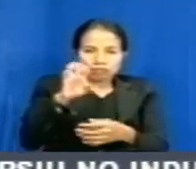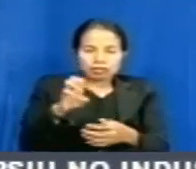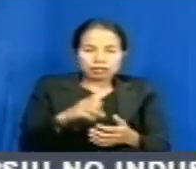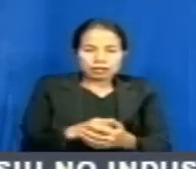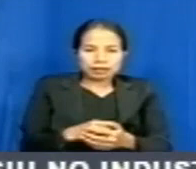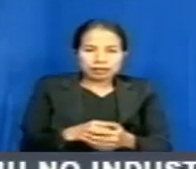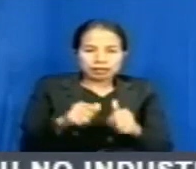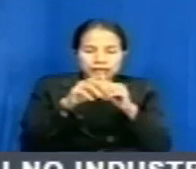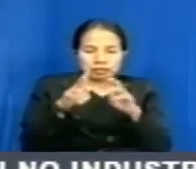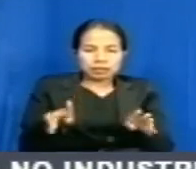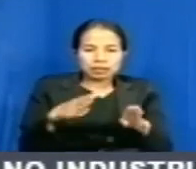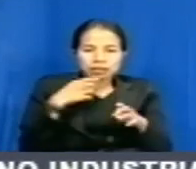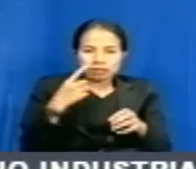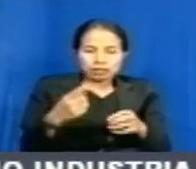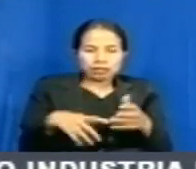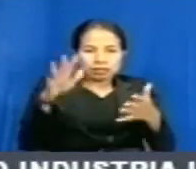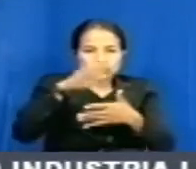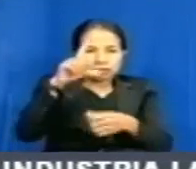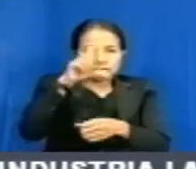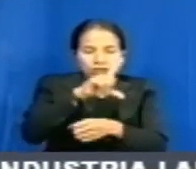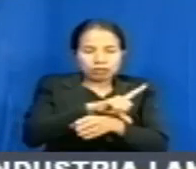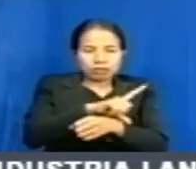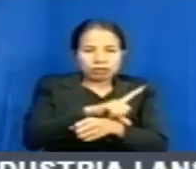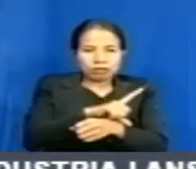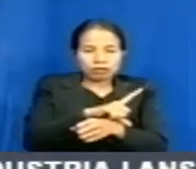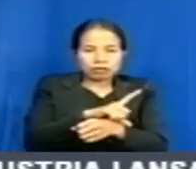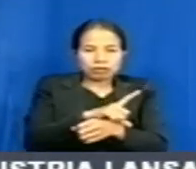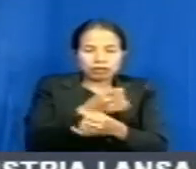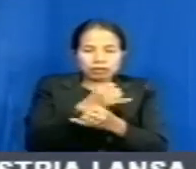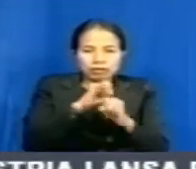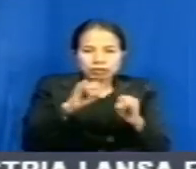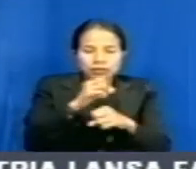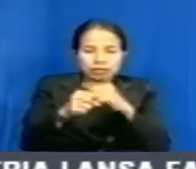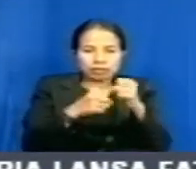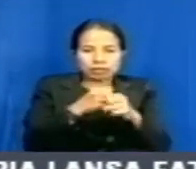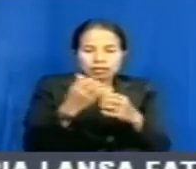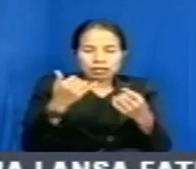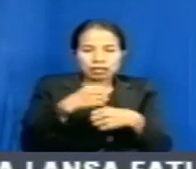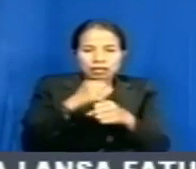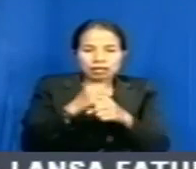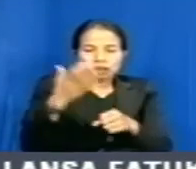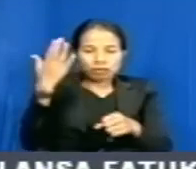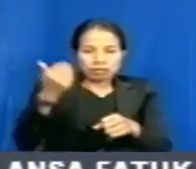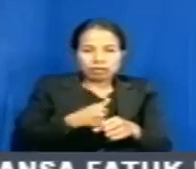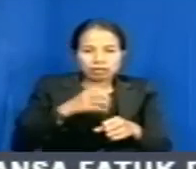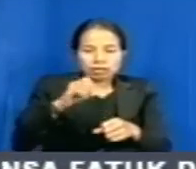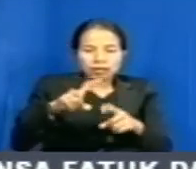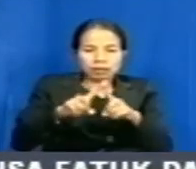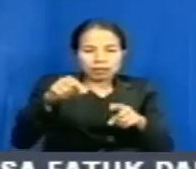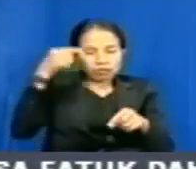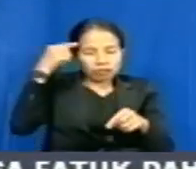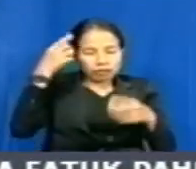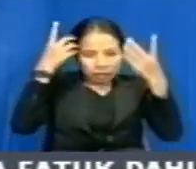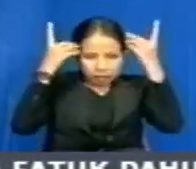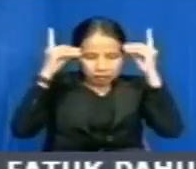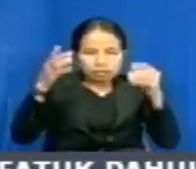Pereira Hatete Tuirolos, comemoração nacional, lor proclamação de independência, batina ne realiza e reinaro, mas o governo decide comemorar fal e o